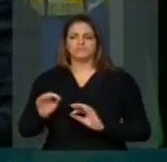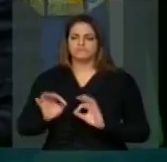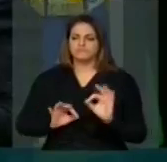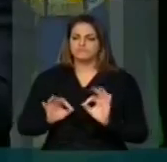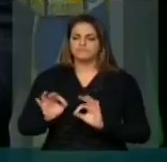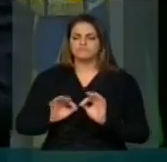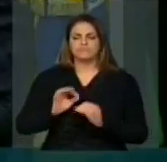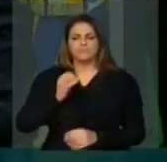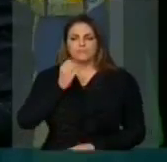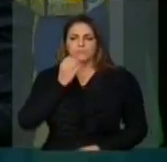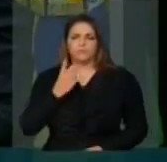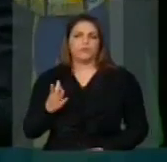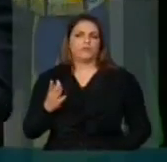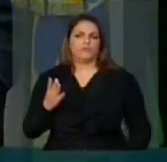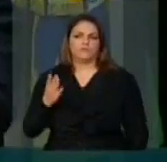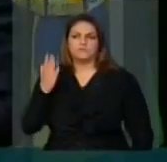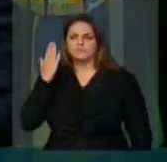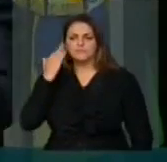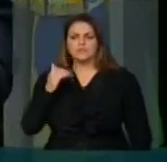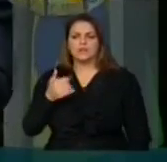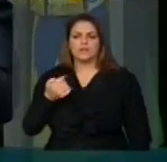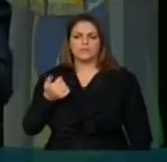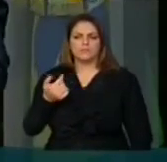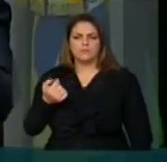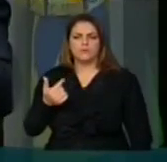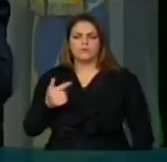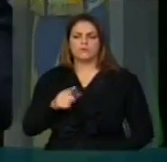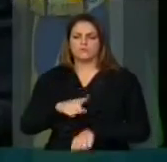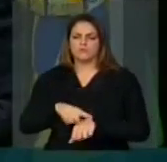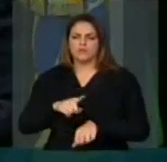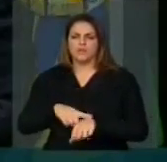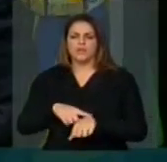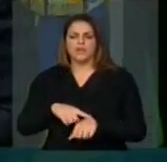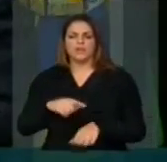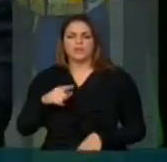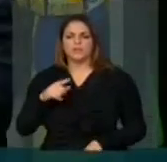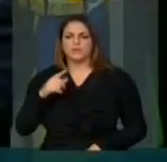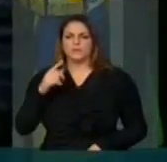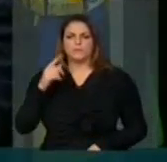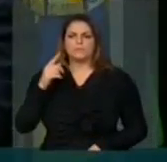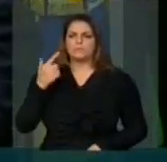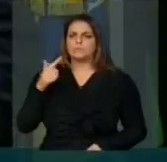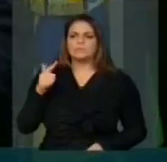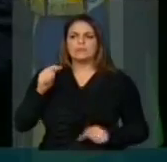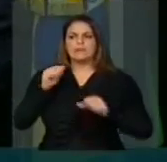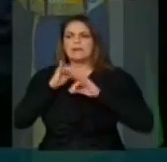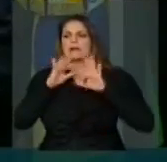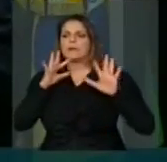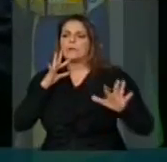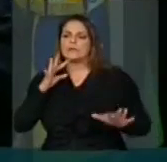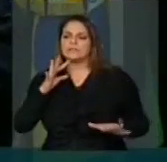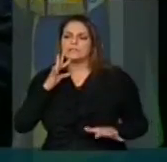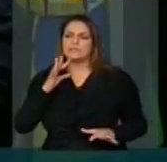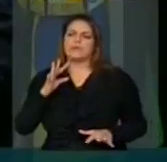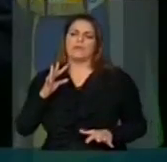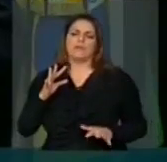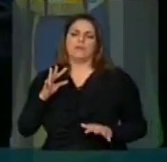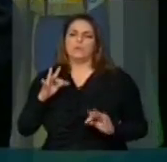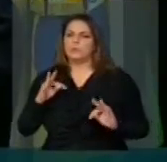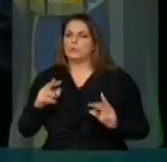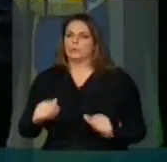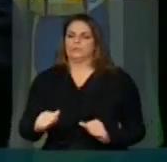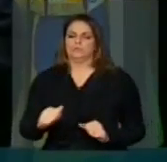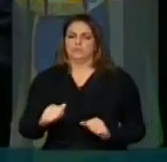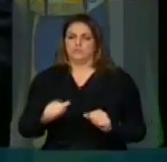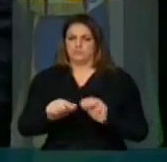tempo, com todas as vicissitudes decorrentes da falta de clareza em alguns aspectos, numa legislação que aqui retorno, tem mais